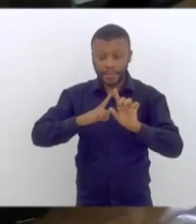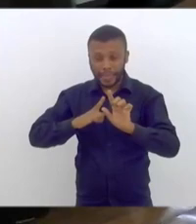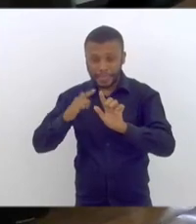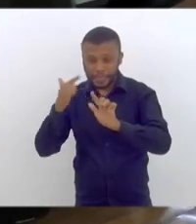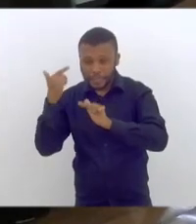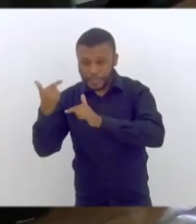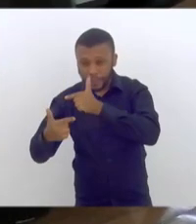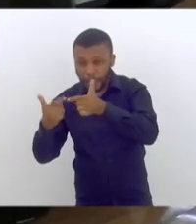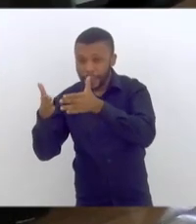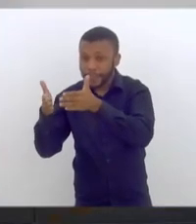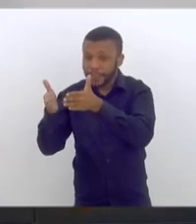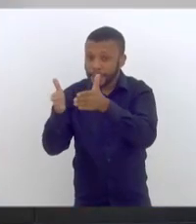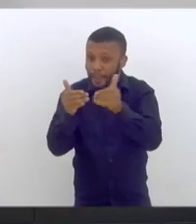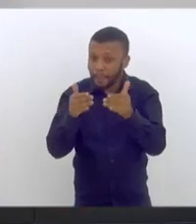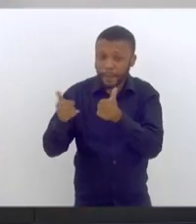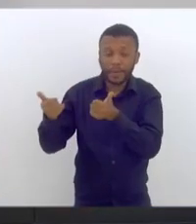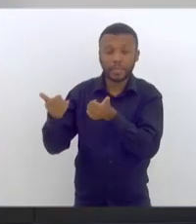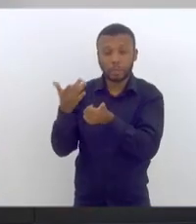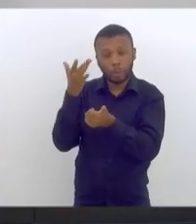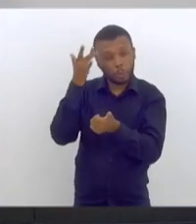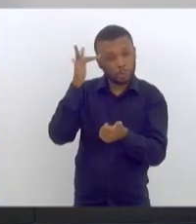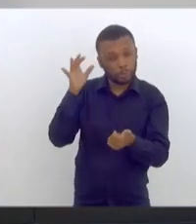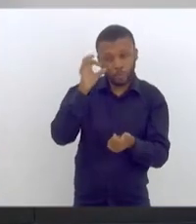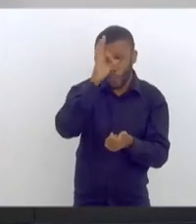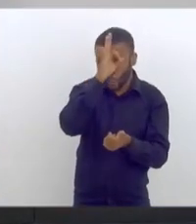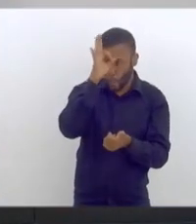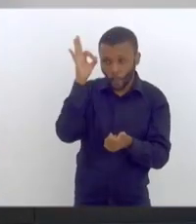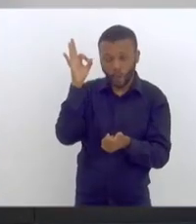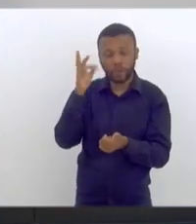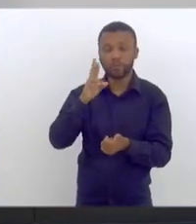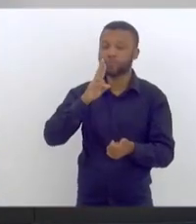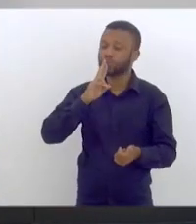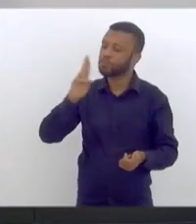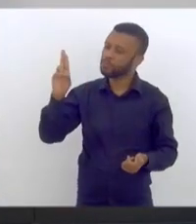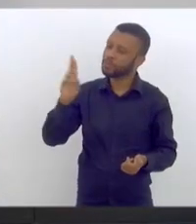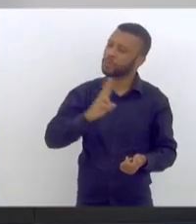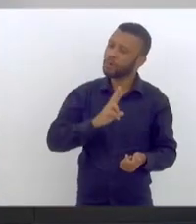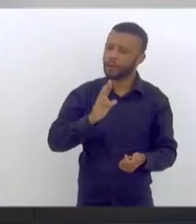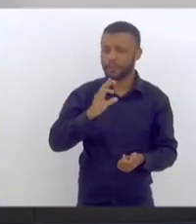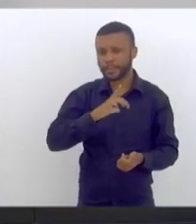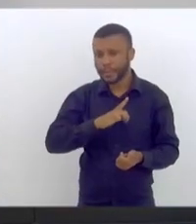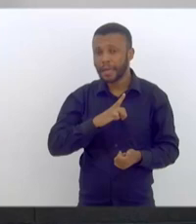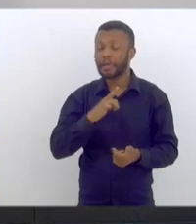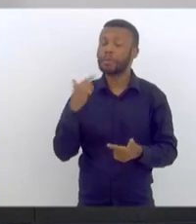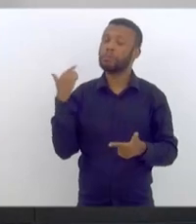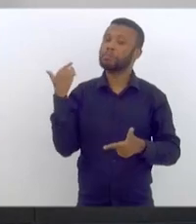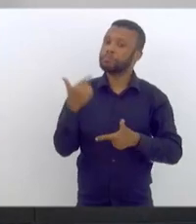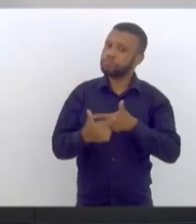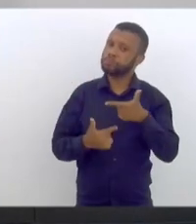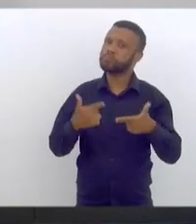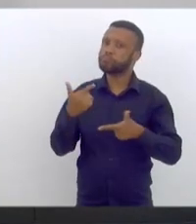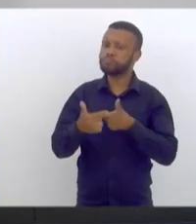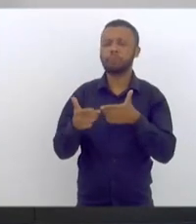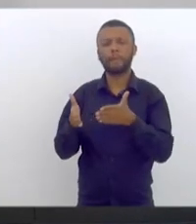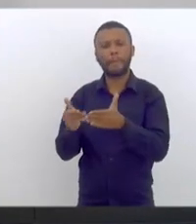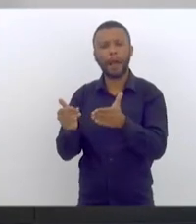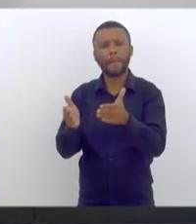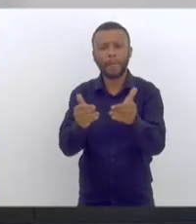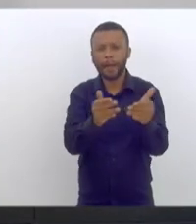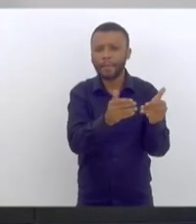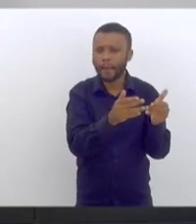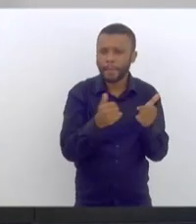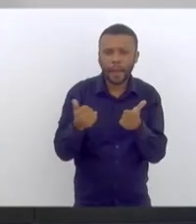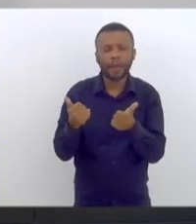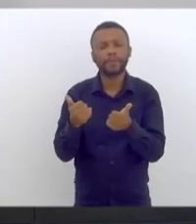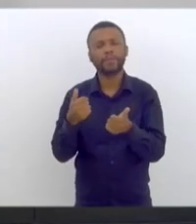eu não sei a senhora que vai me responder se são muitos demandantes até